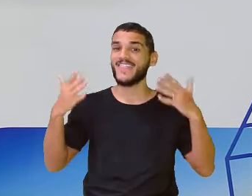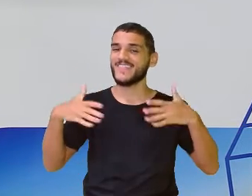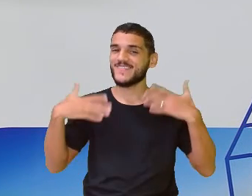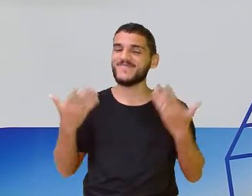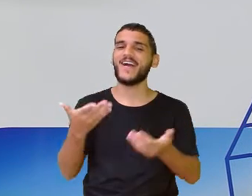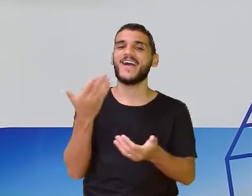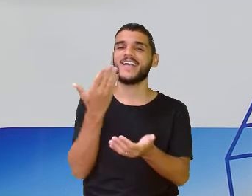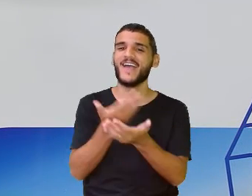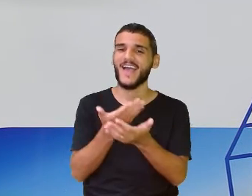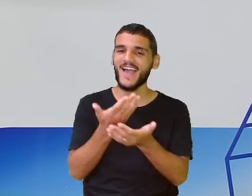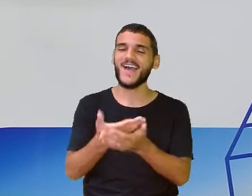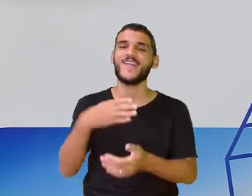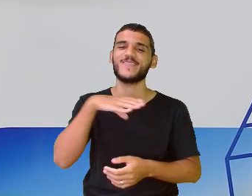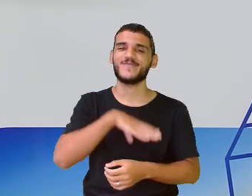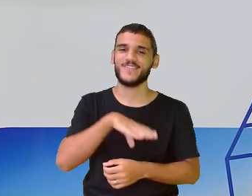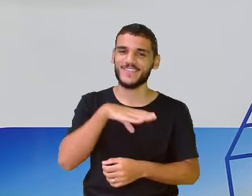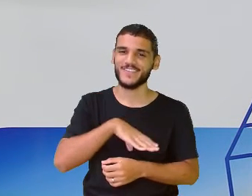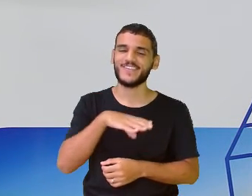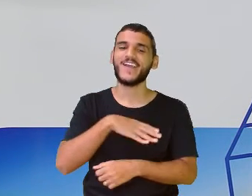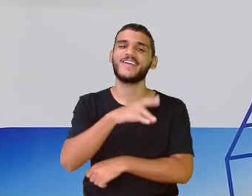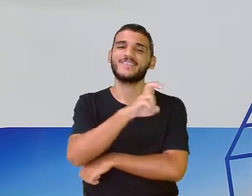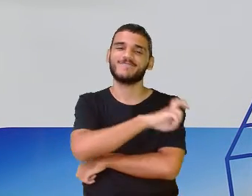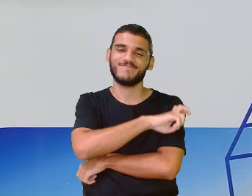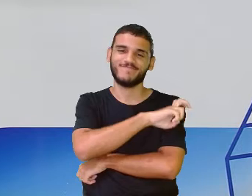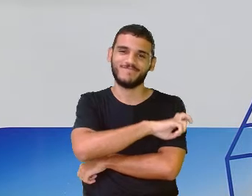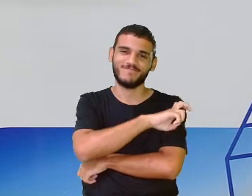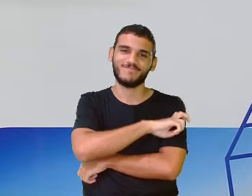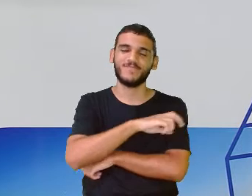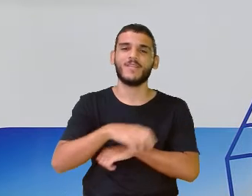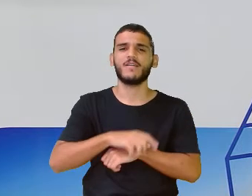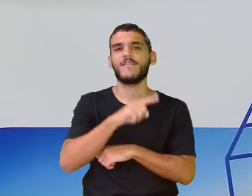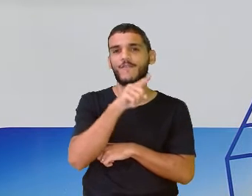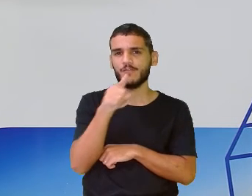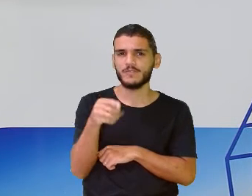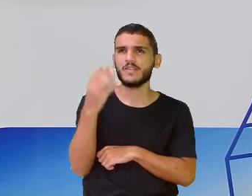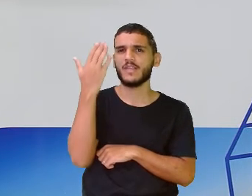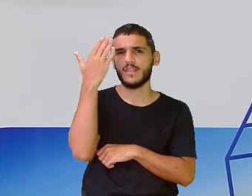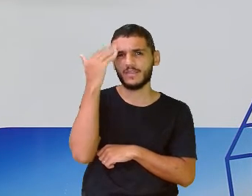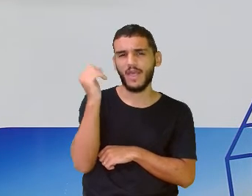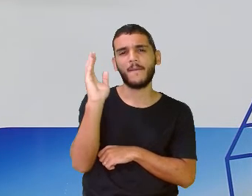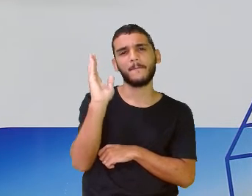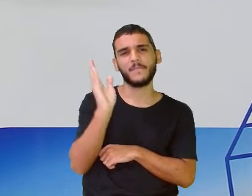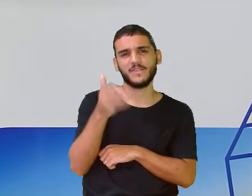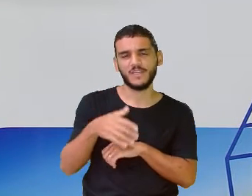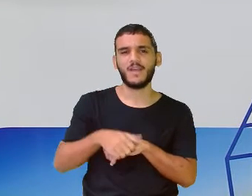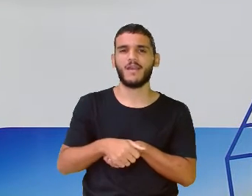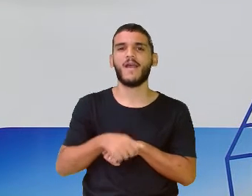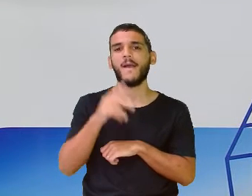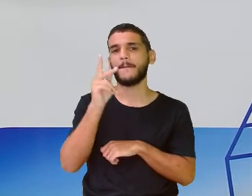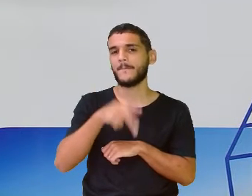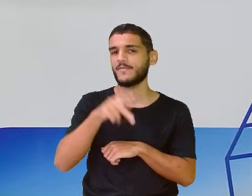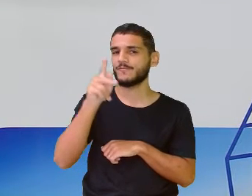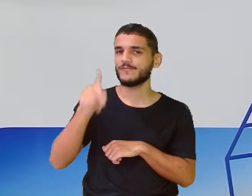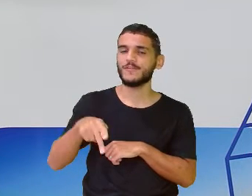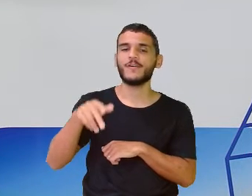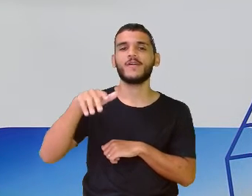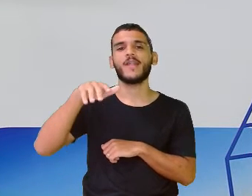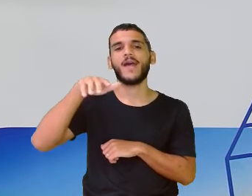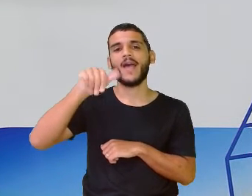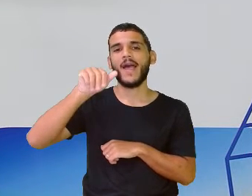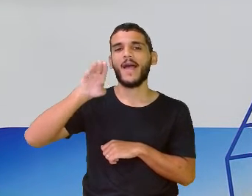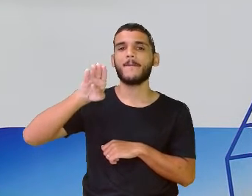mais uma aula de língua portuguesa para os quintos anos. Você já me conhece, professora Abigail Viana. Vamos passar